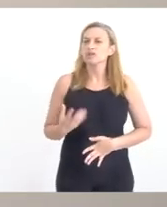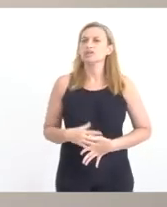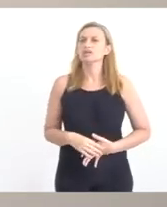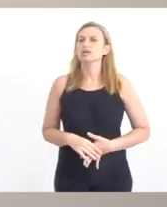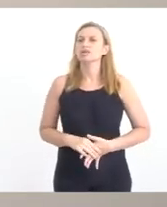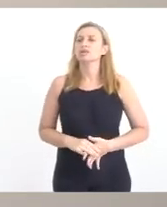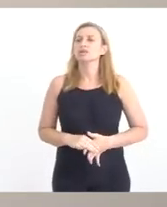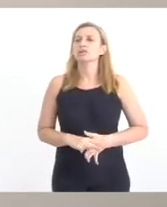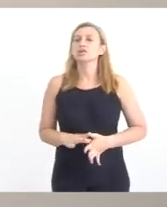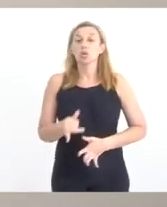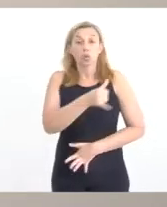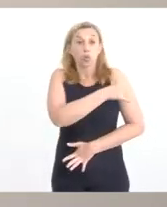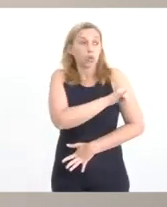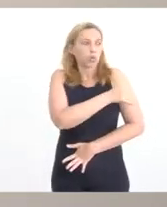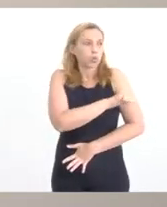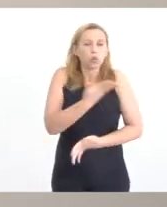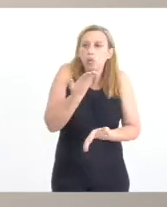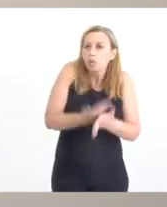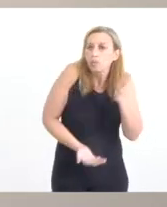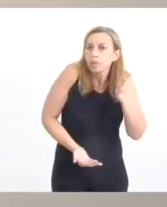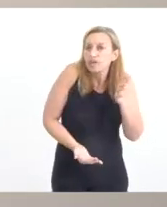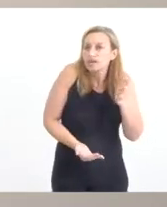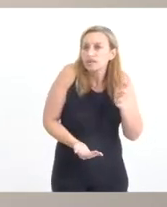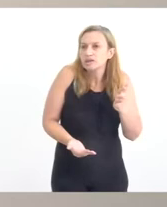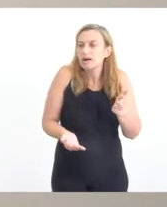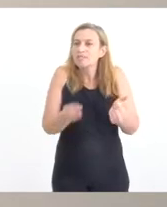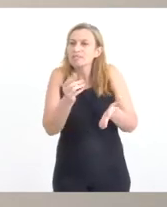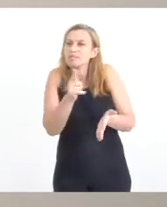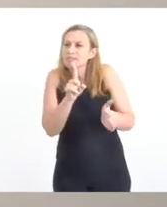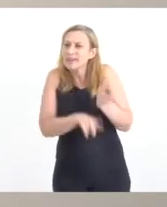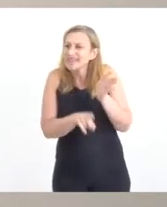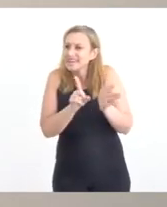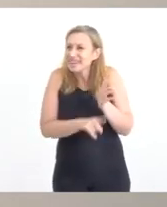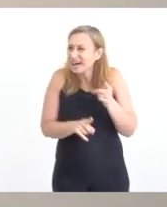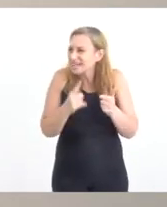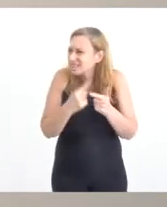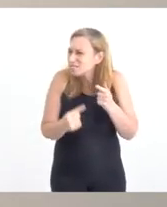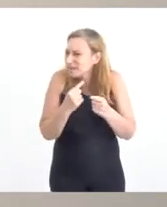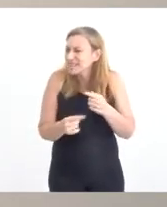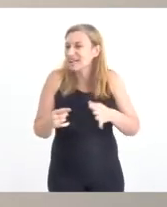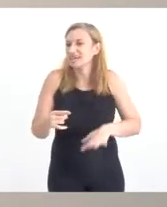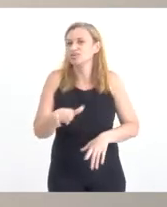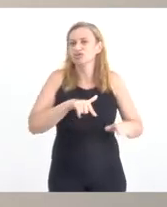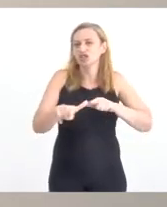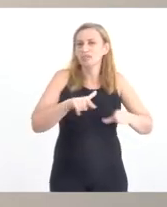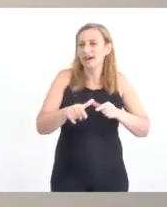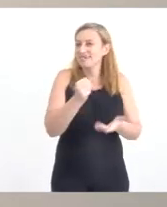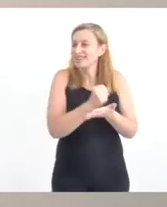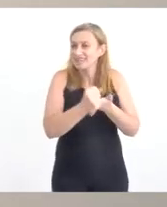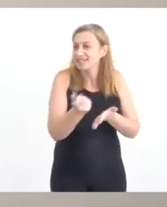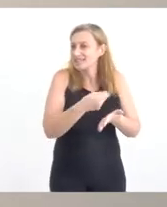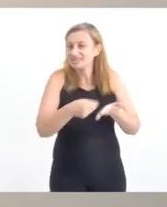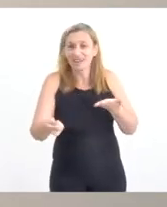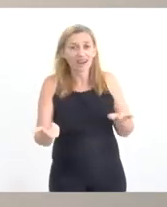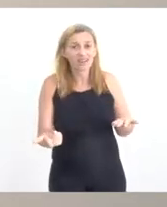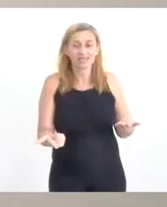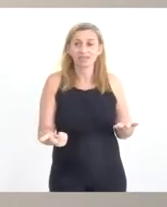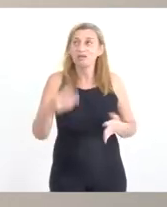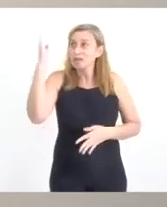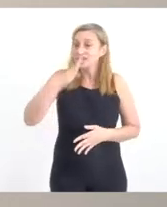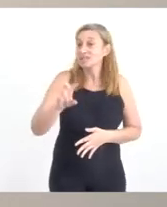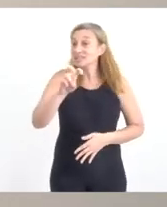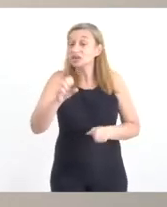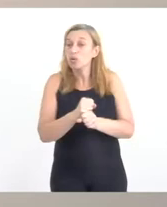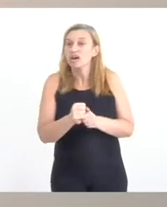presente o Rio de Janeiro perdeu Metade dos empregos com carteiras tá do Brasil em 5 anos de carteira assinada